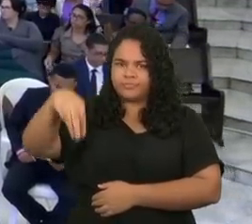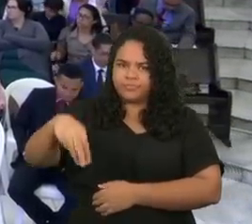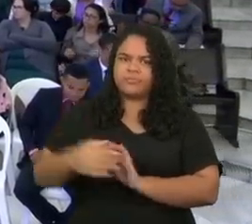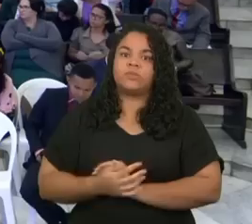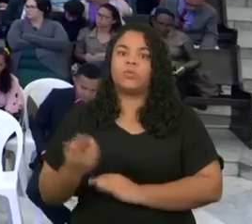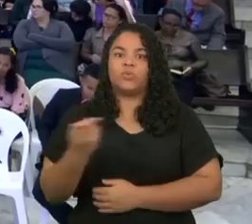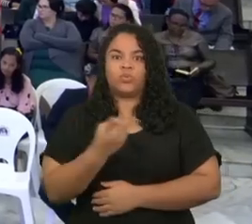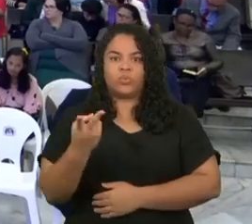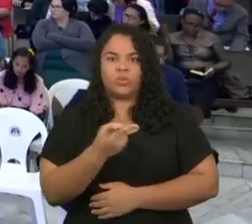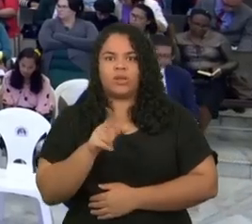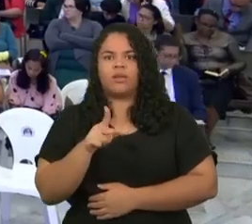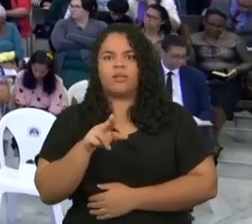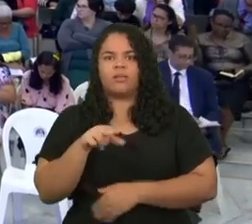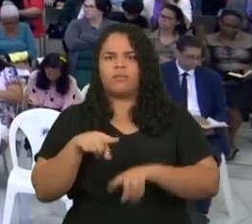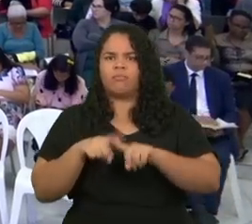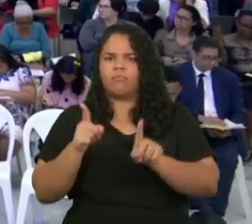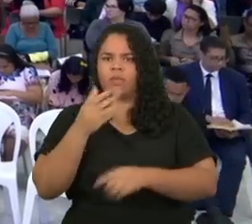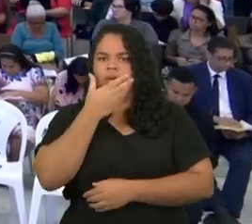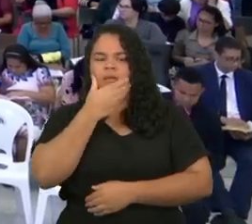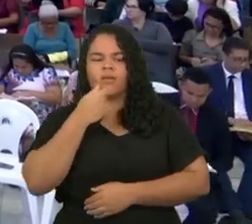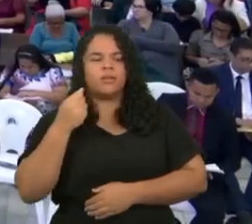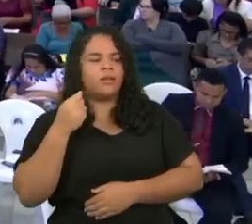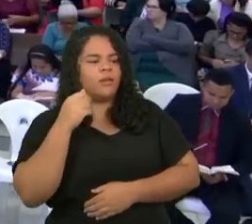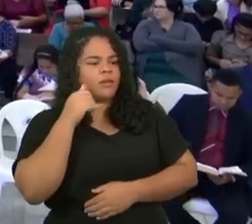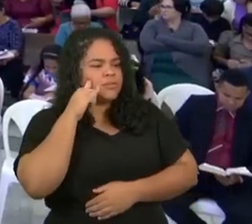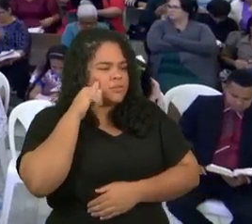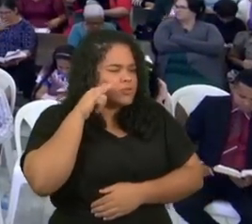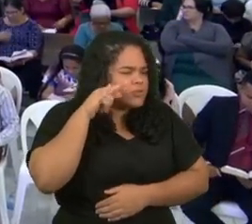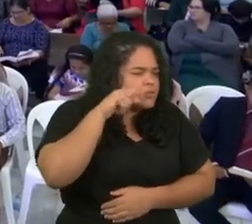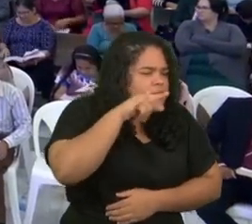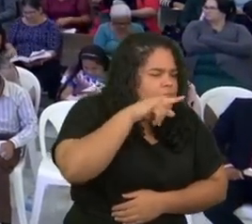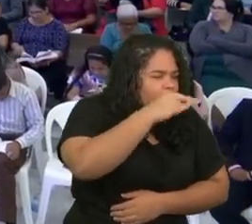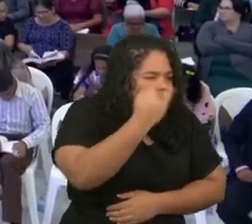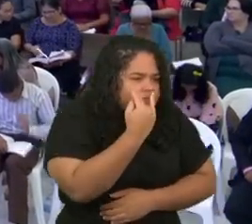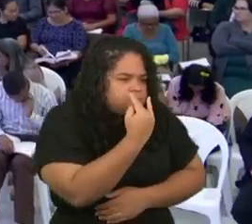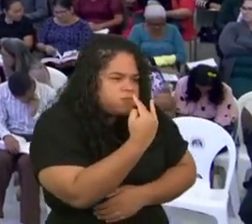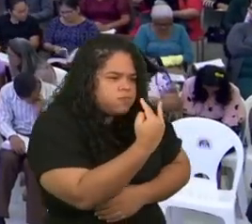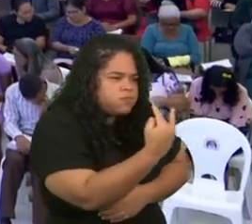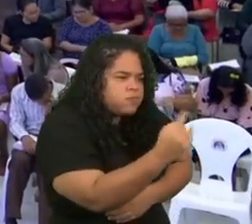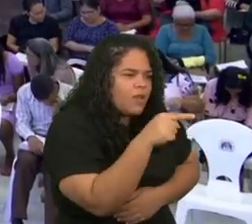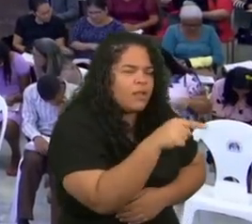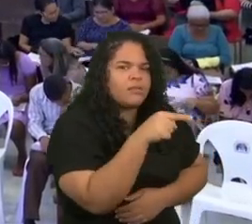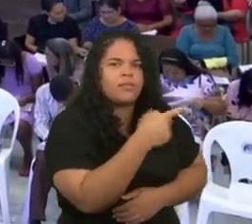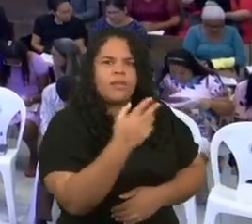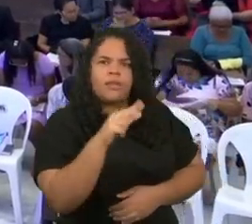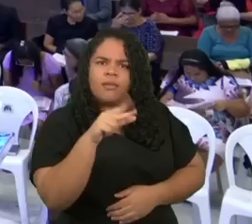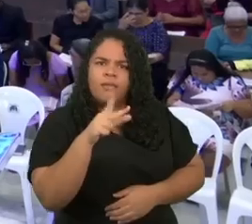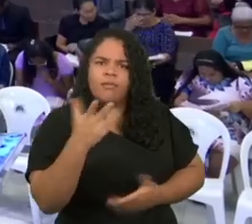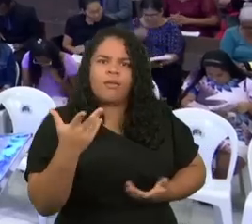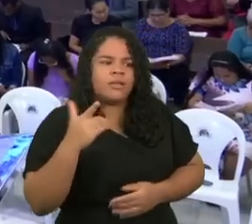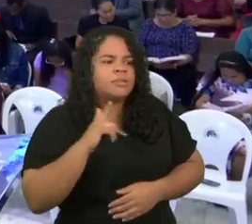e angustiou-se amenon angústia satânica não é até adoecer por tamaso irmão a paixão